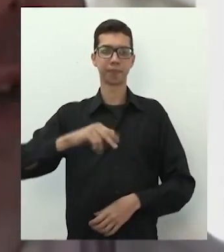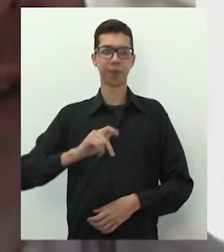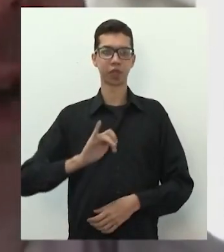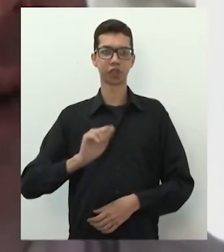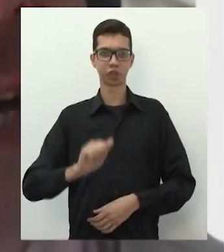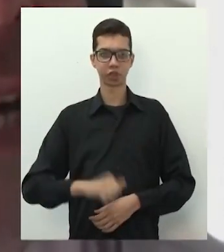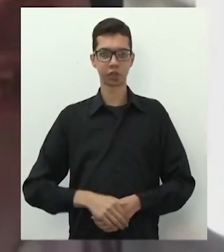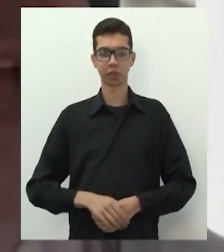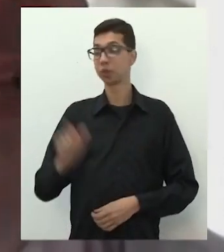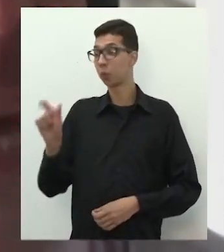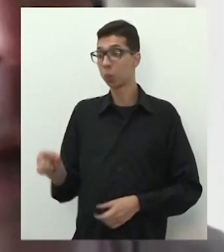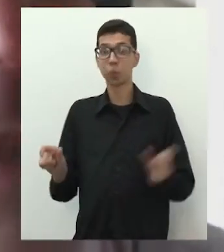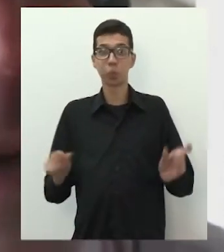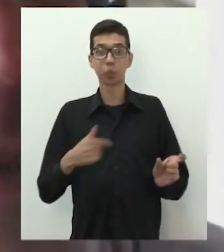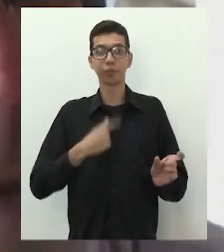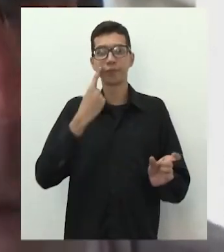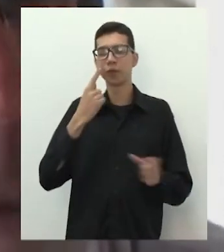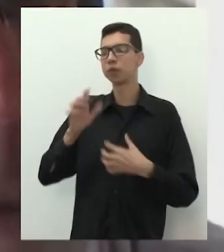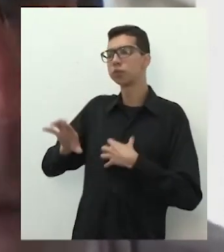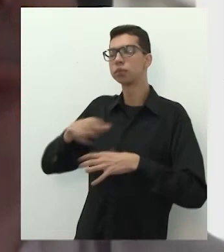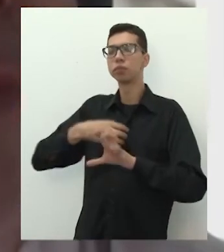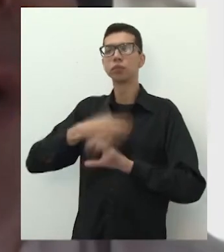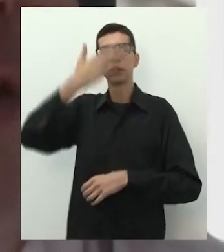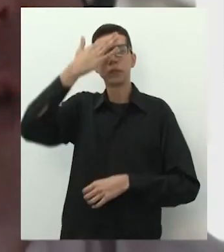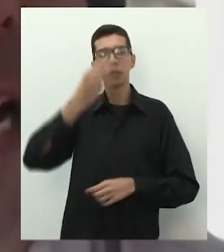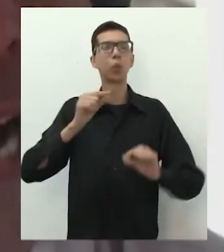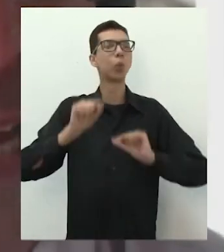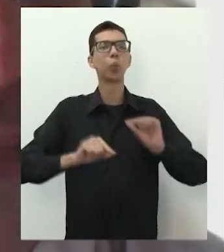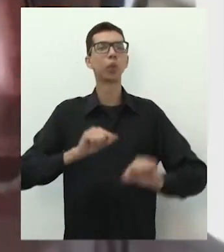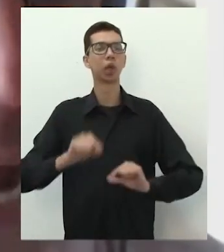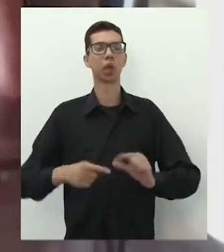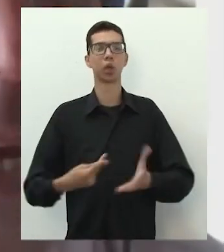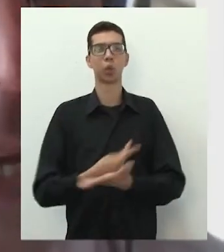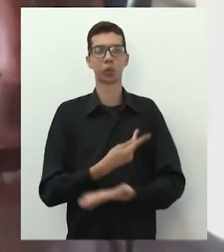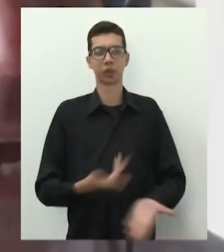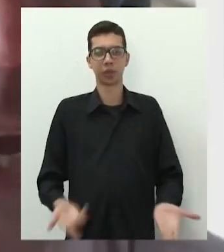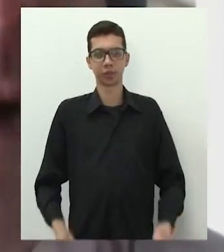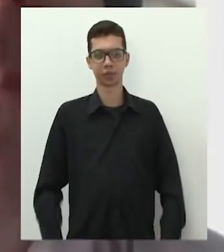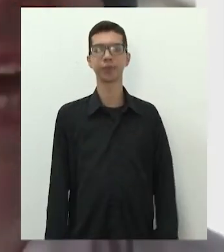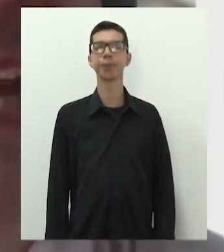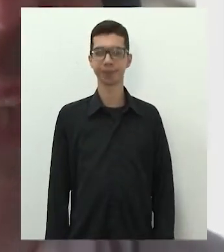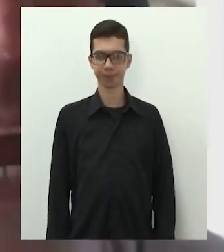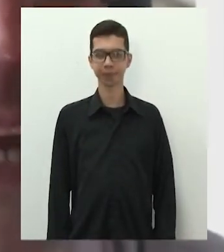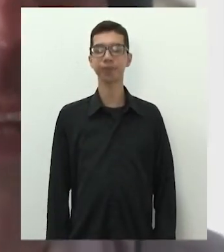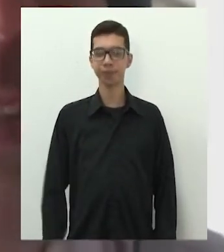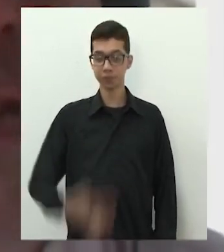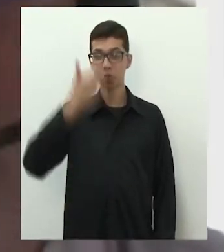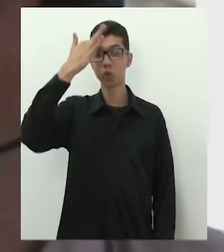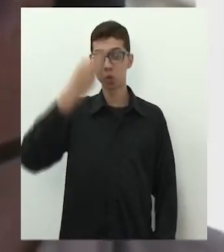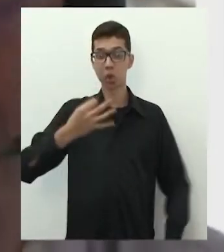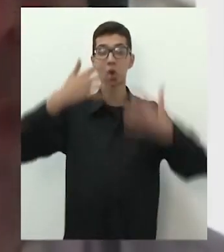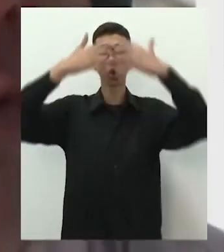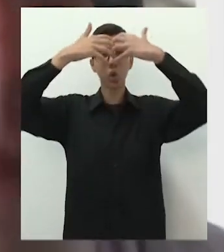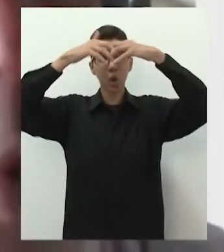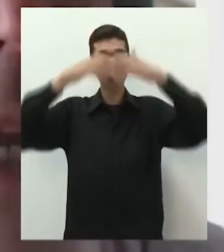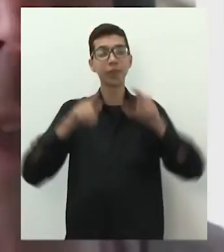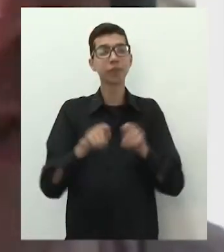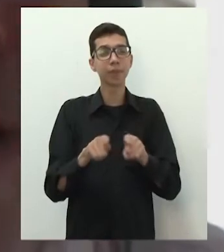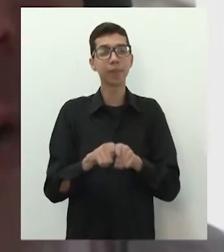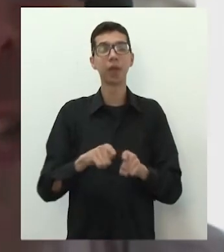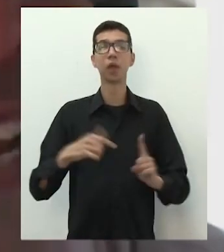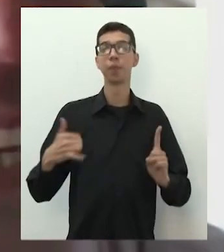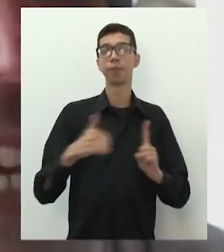está fazendo o jogo ou aquele que está fazendo o desafio, é aquele monte de gente em volta filmando. É aquele monte de